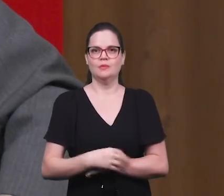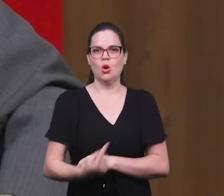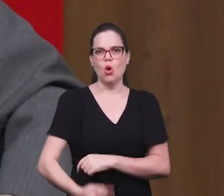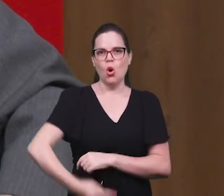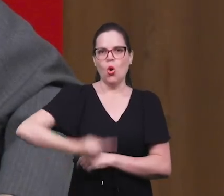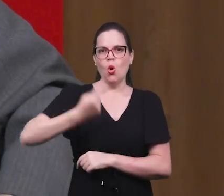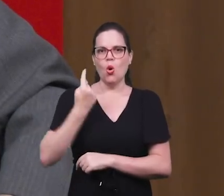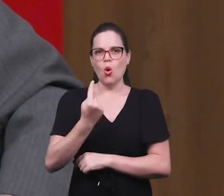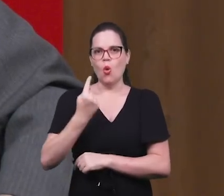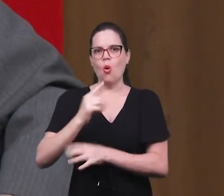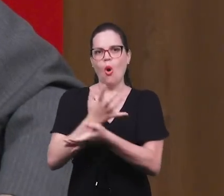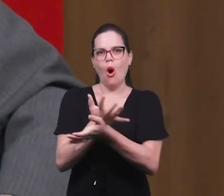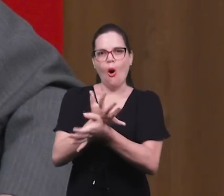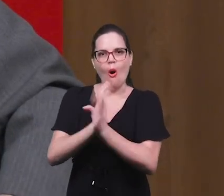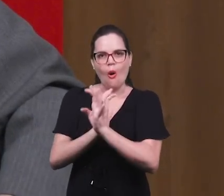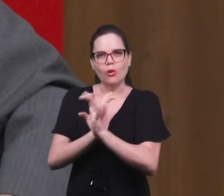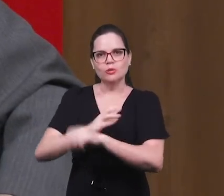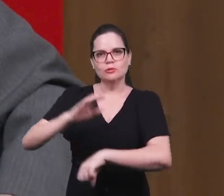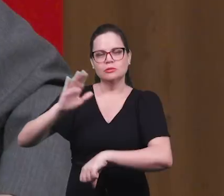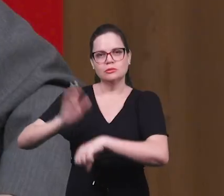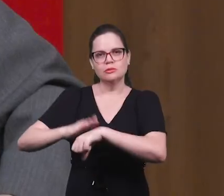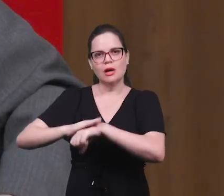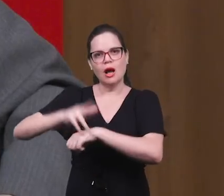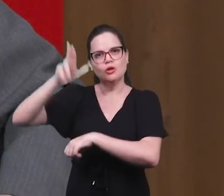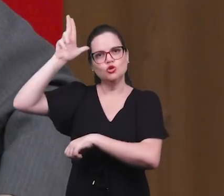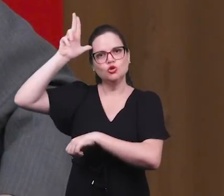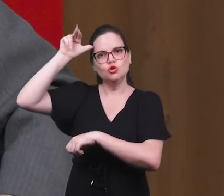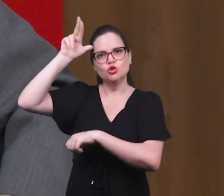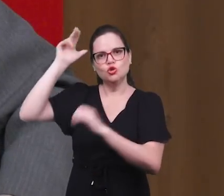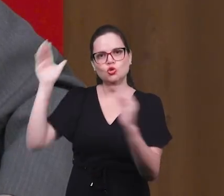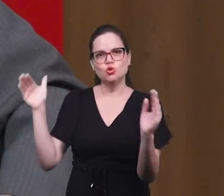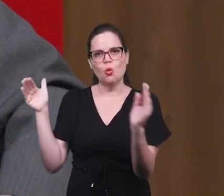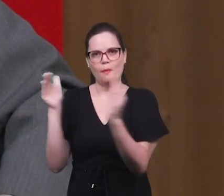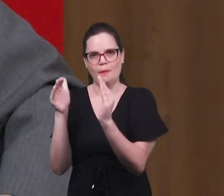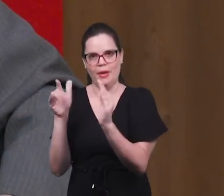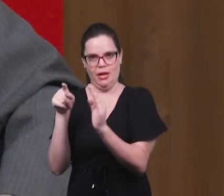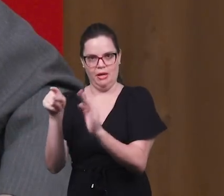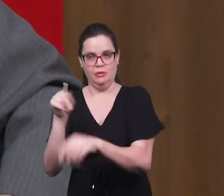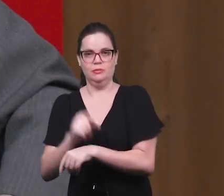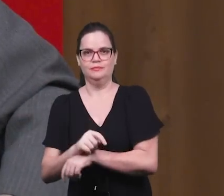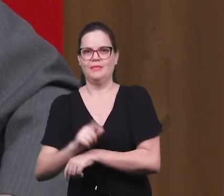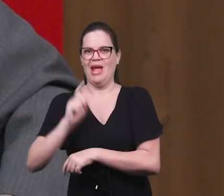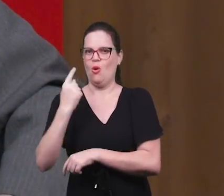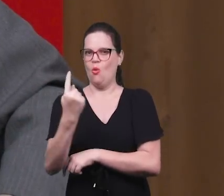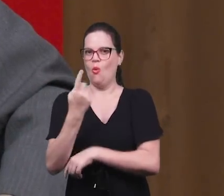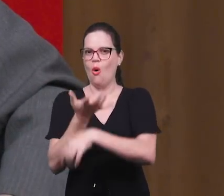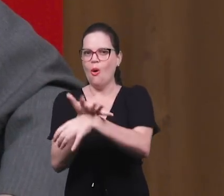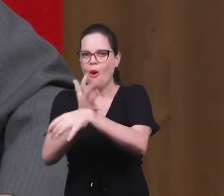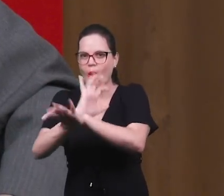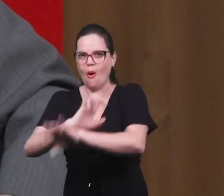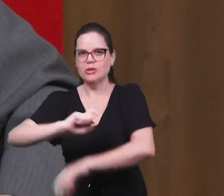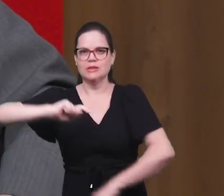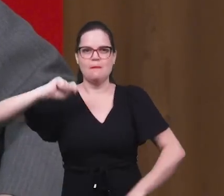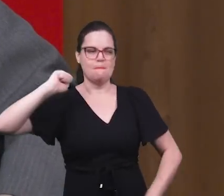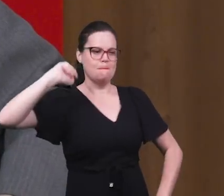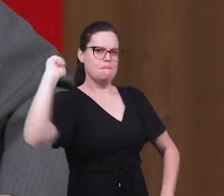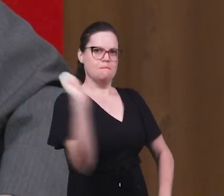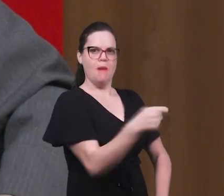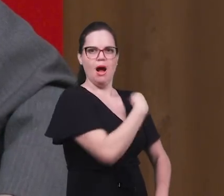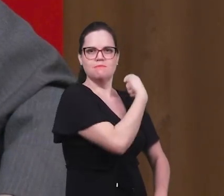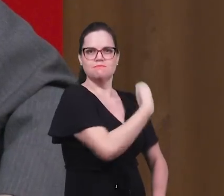com a queixada de jumento. E uma mulher, Dalila, venceu Sansão com a